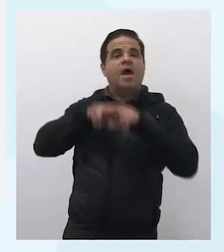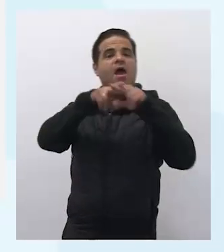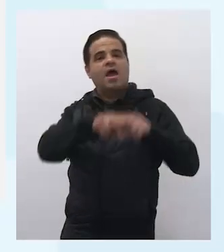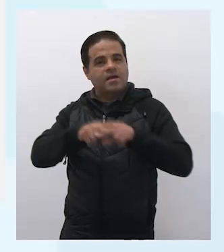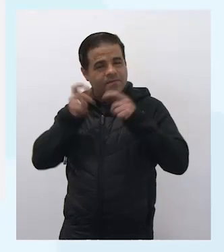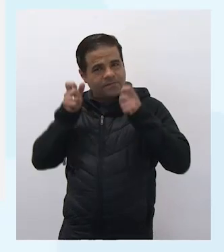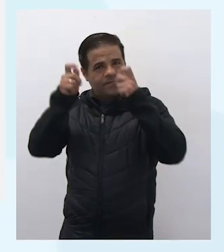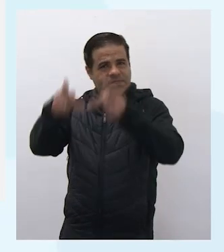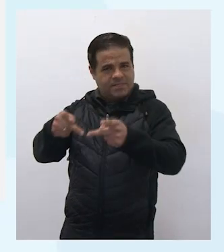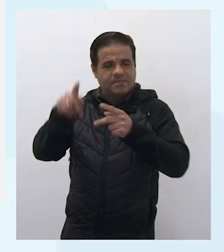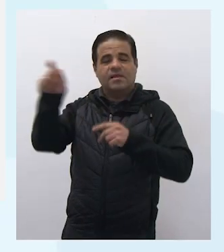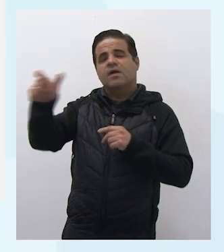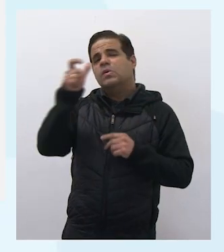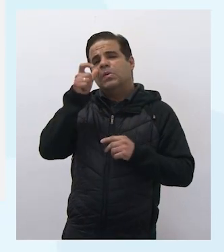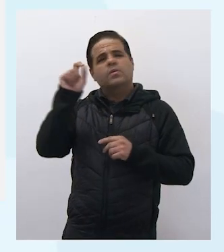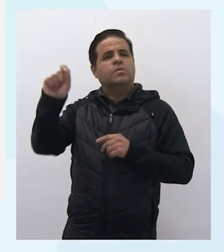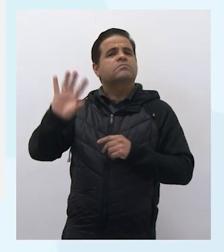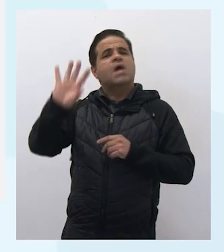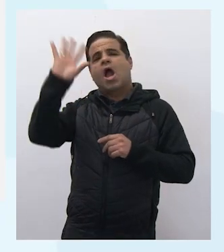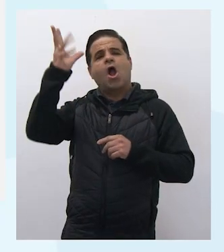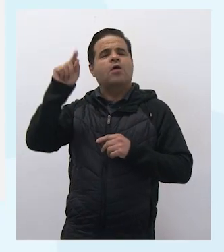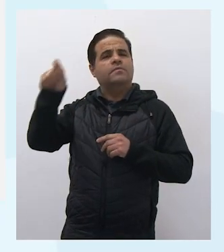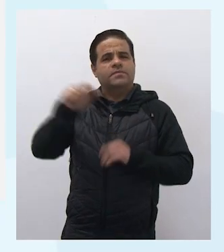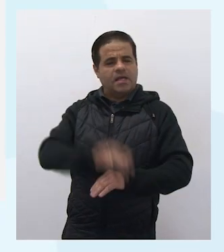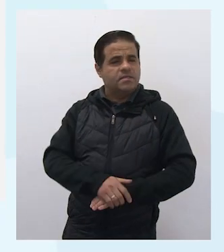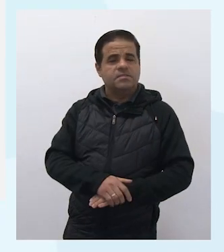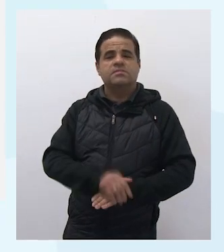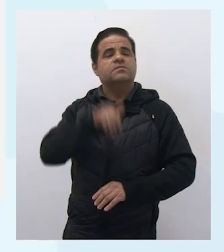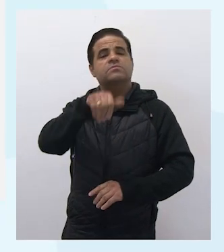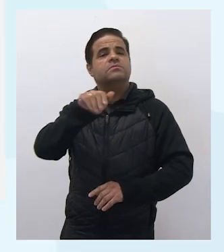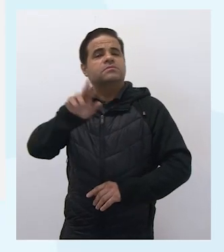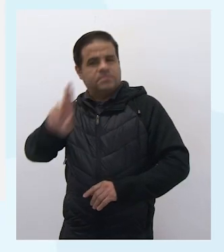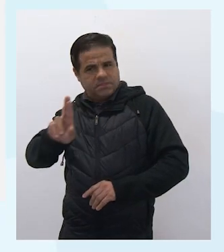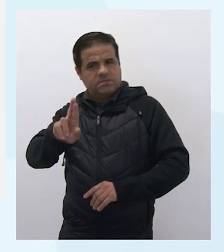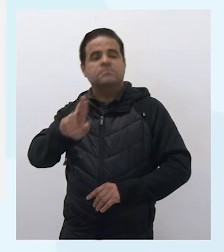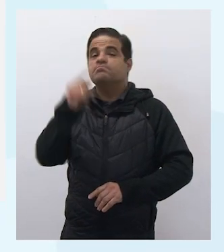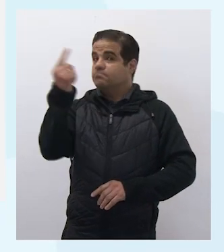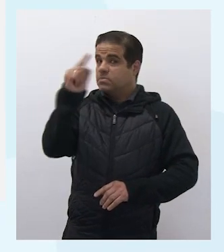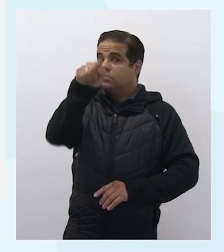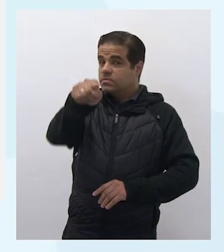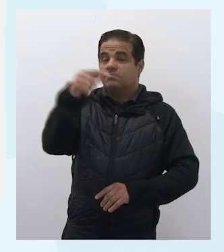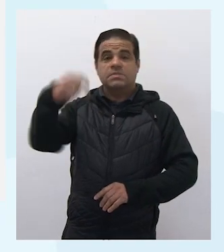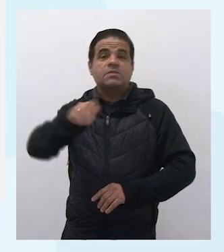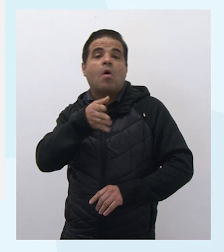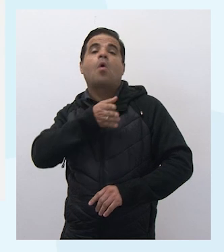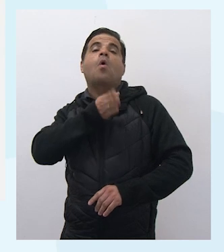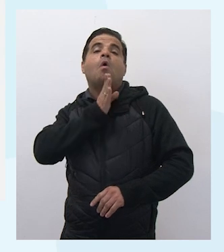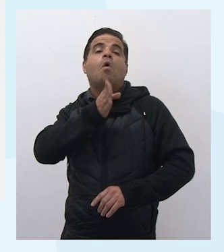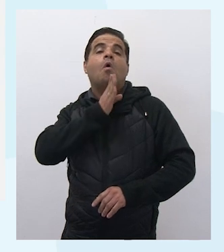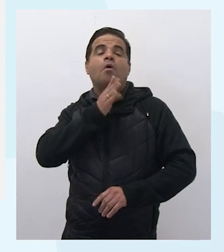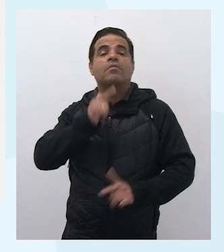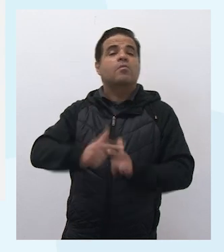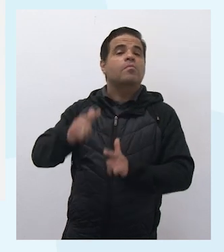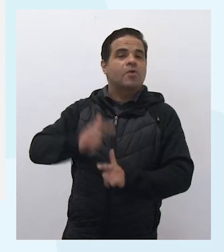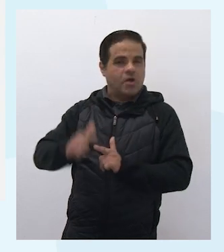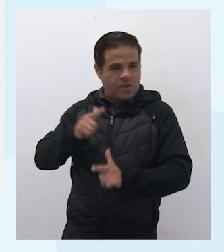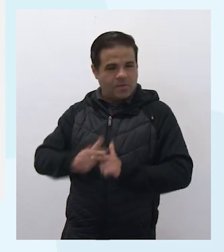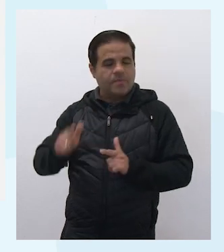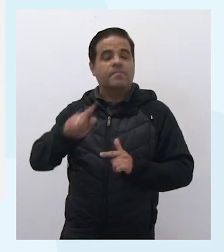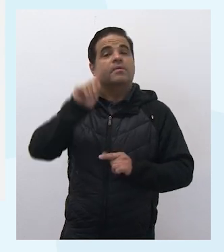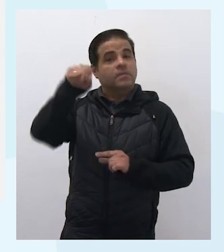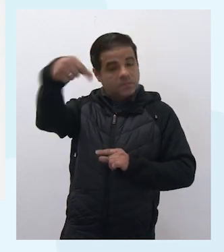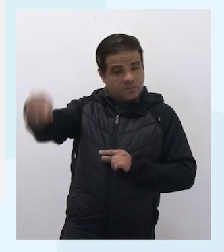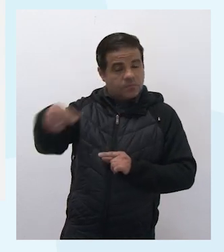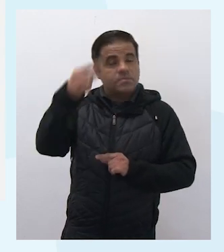essa metodologia. O que acontece no MMR? Primeiro você precisa conhecer o problema,